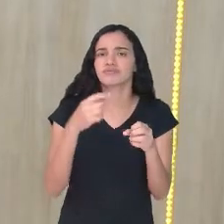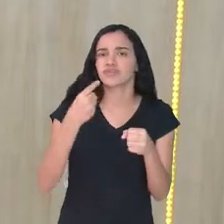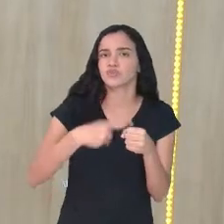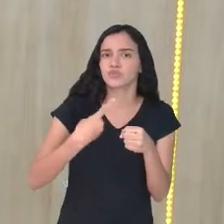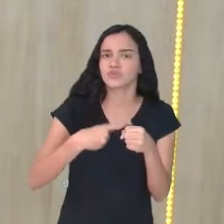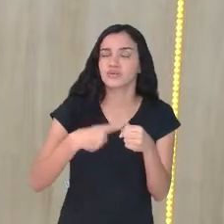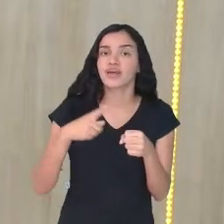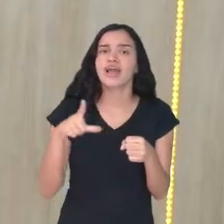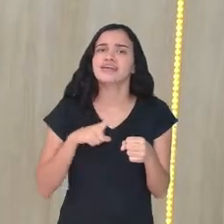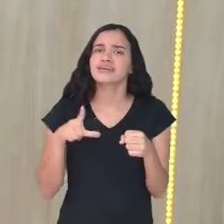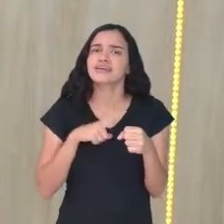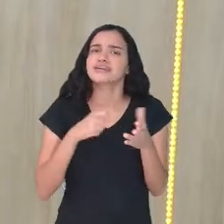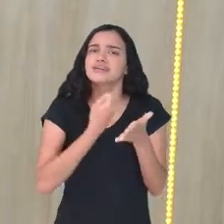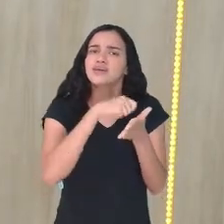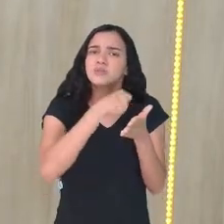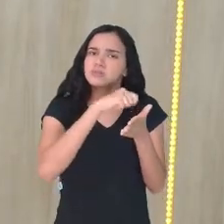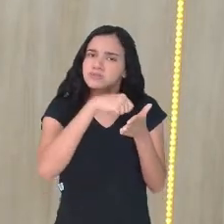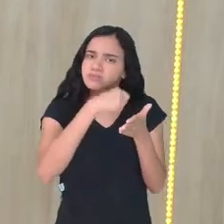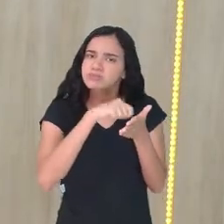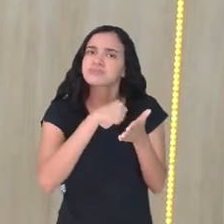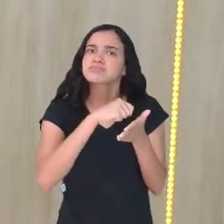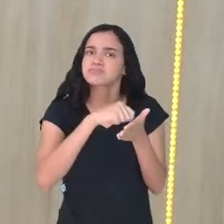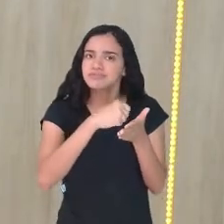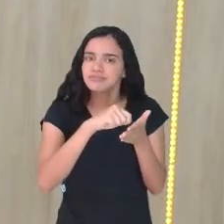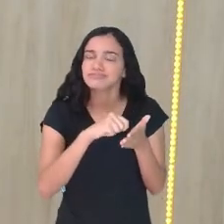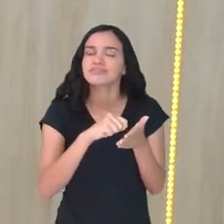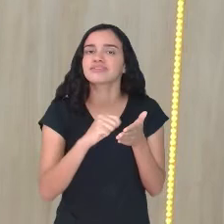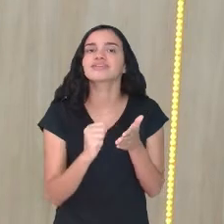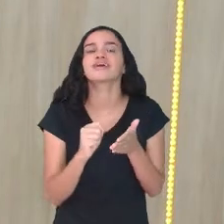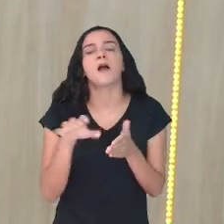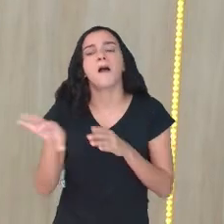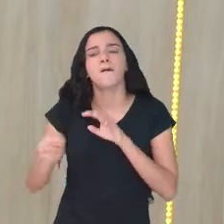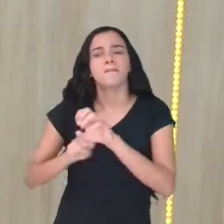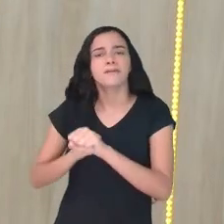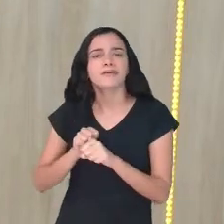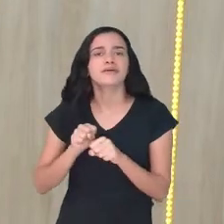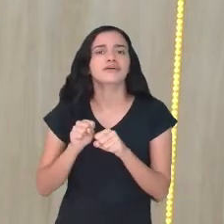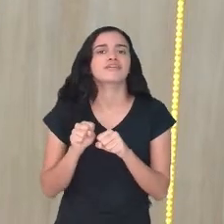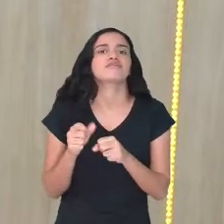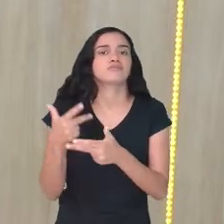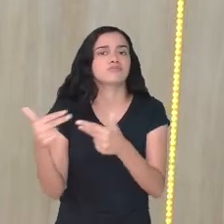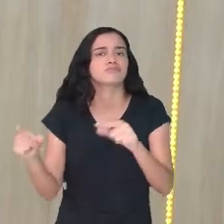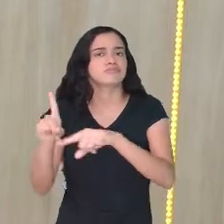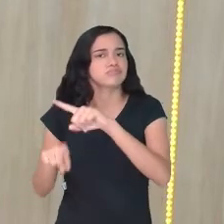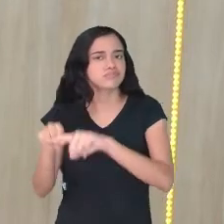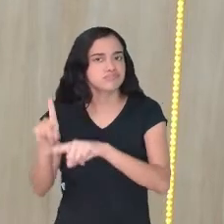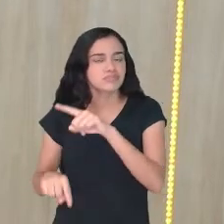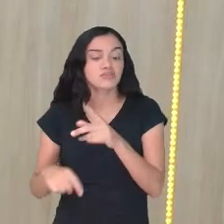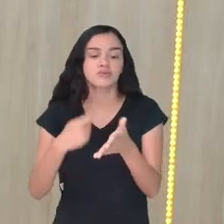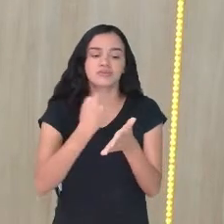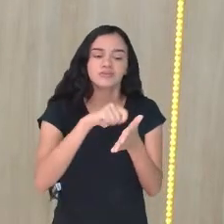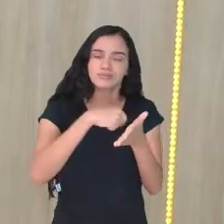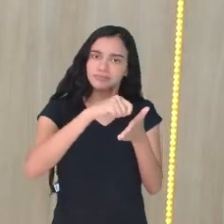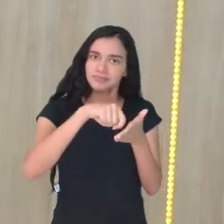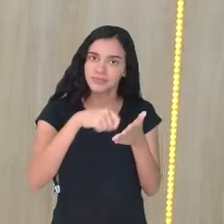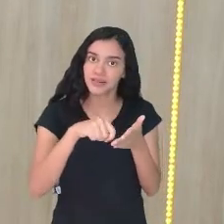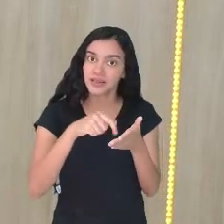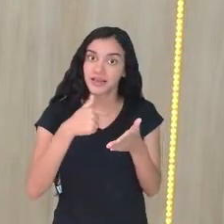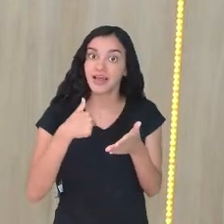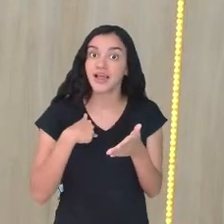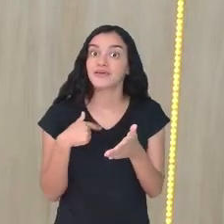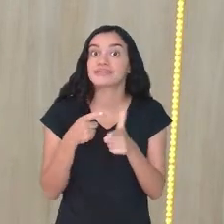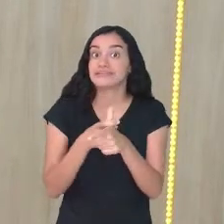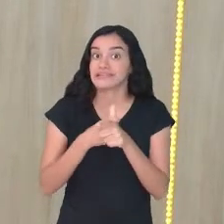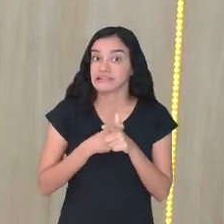tinha uma caderneta. Aí você ia lá, pegava as coisas e anotava ali. Eu estava